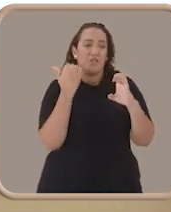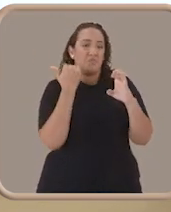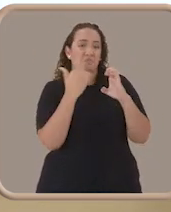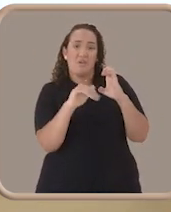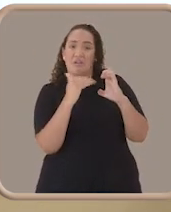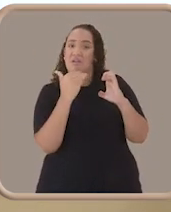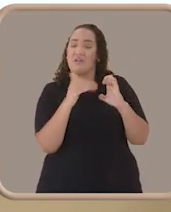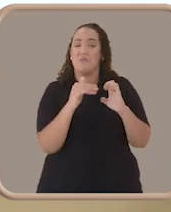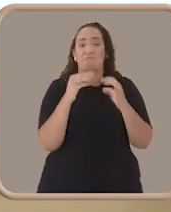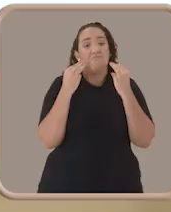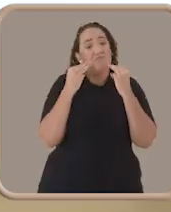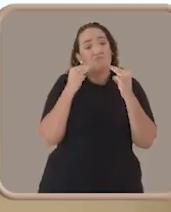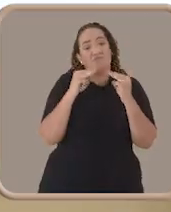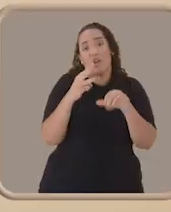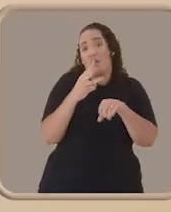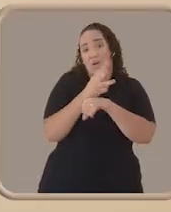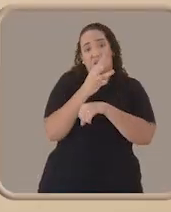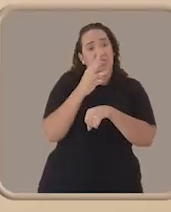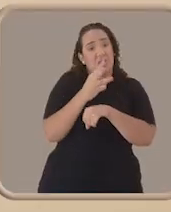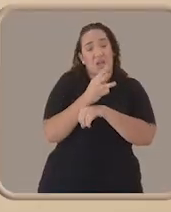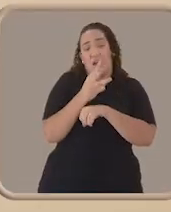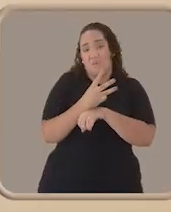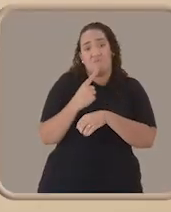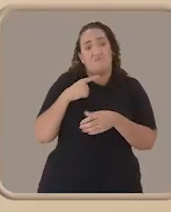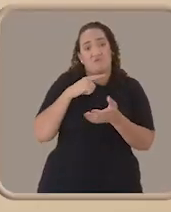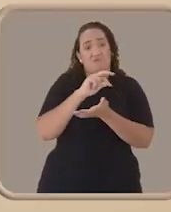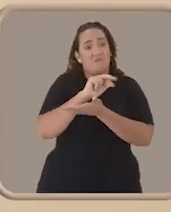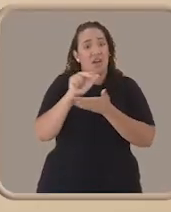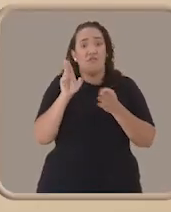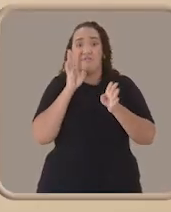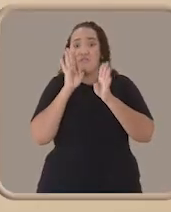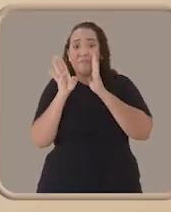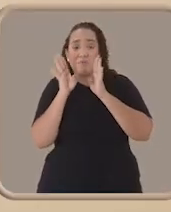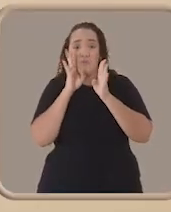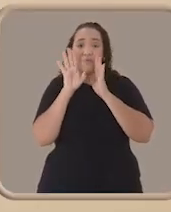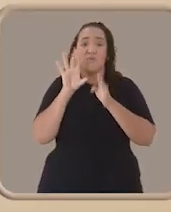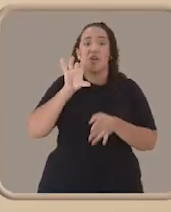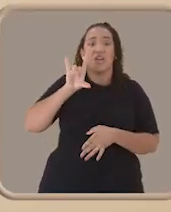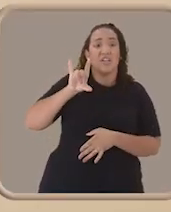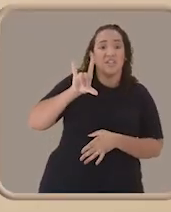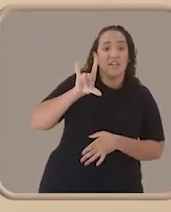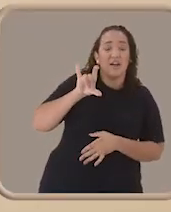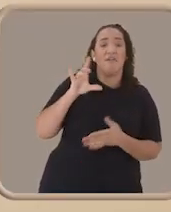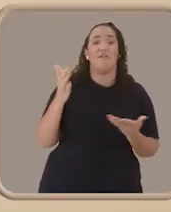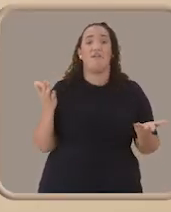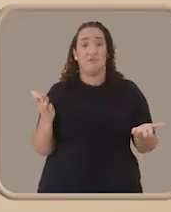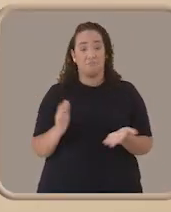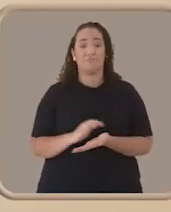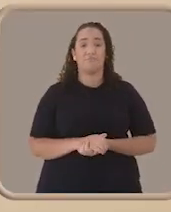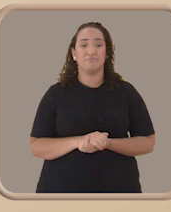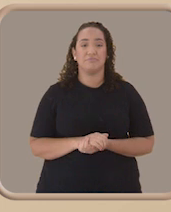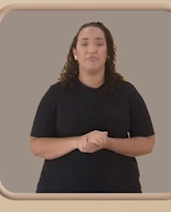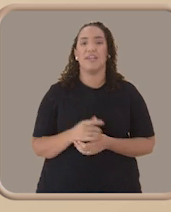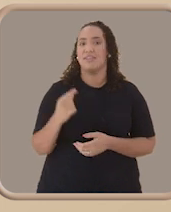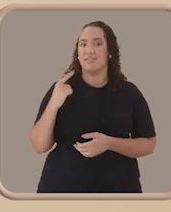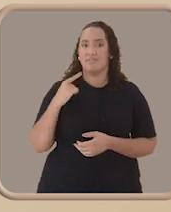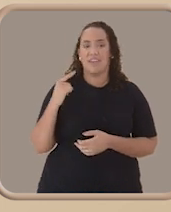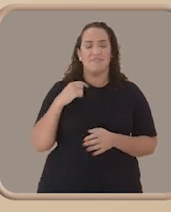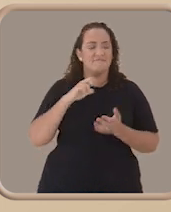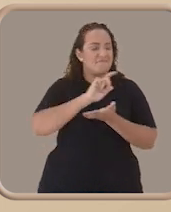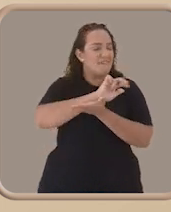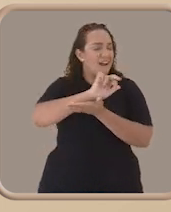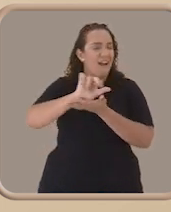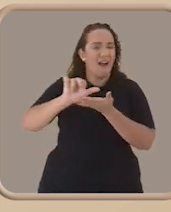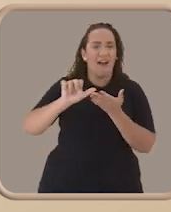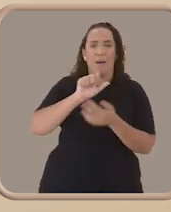mensagem, usar o WhatsApp, Telegram, Facebook, Instagram. O que não falta são aplicativos